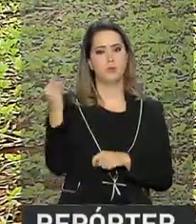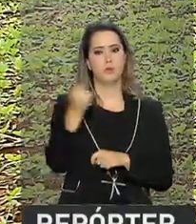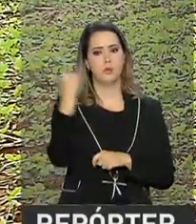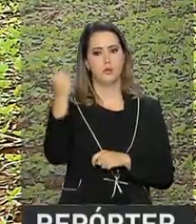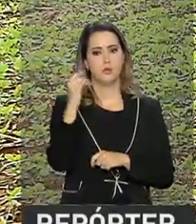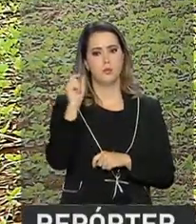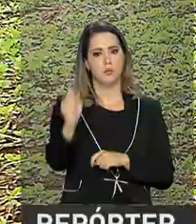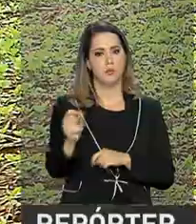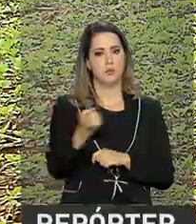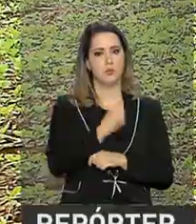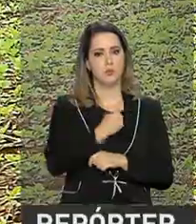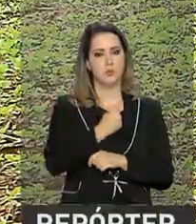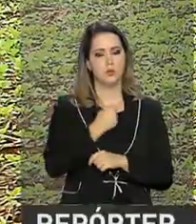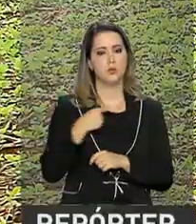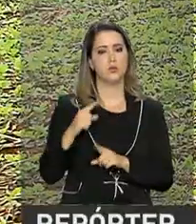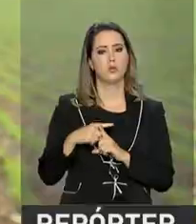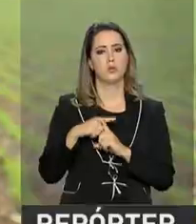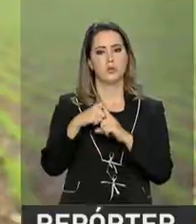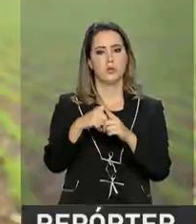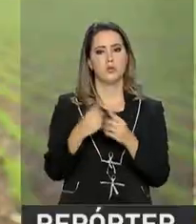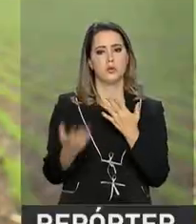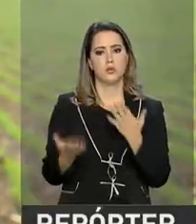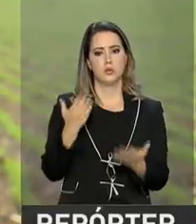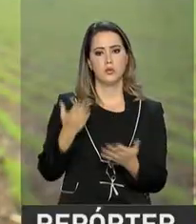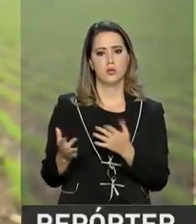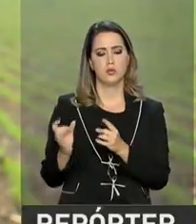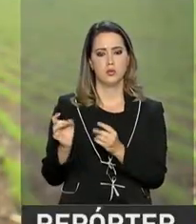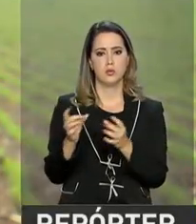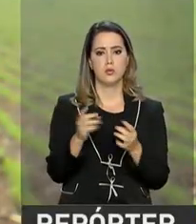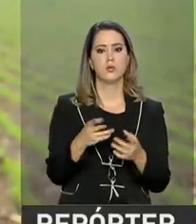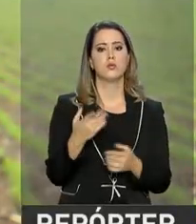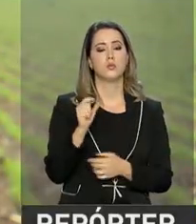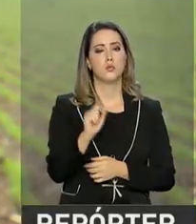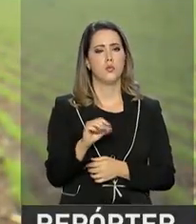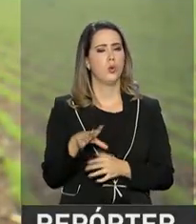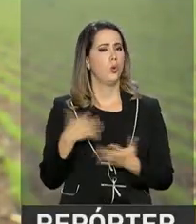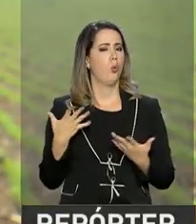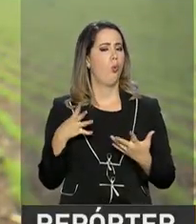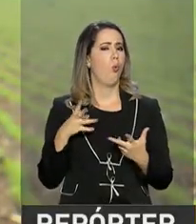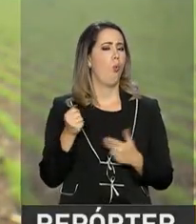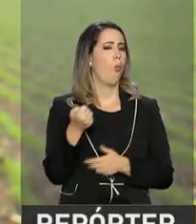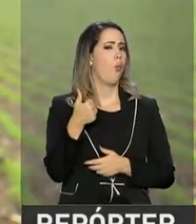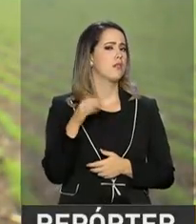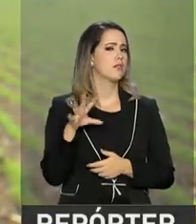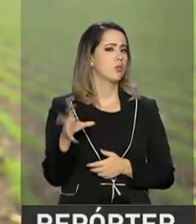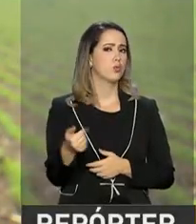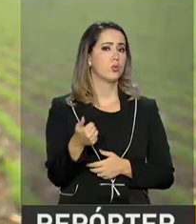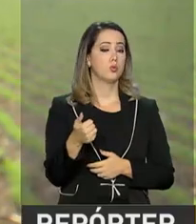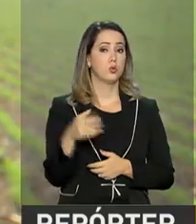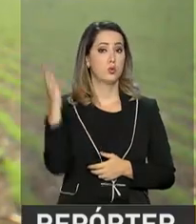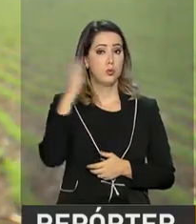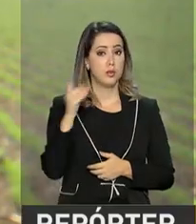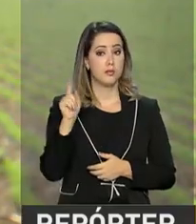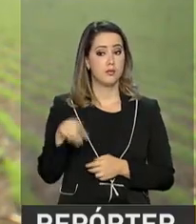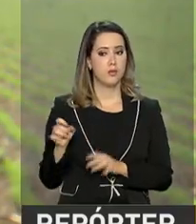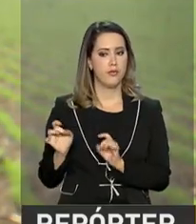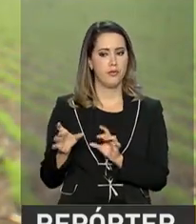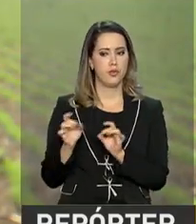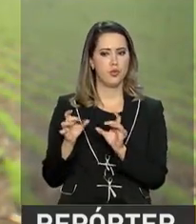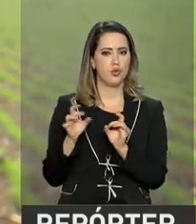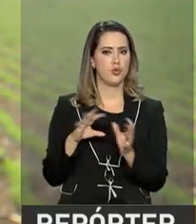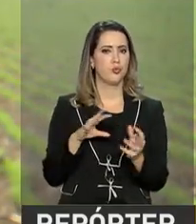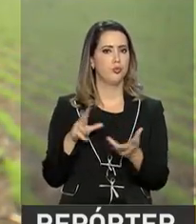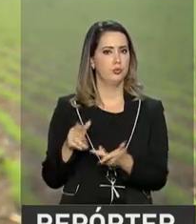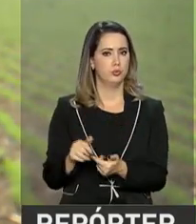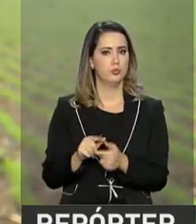nos dados positivos da balança praticamente toda a soja do brasileiro é exportado então ela vem sustentando o brasil o